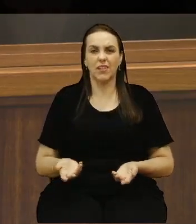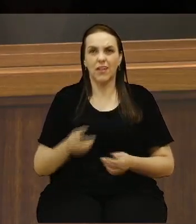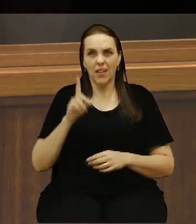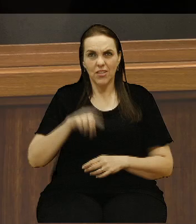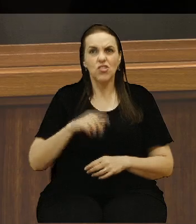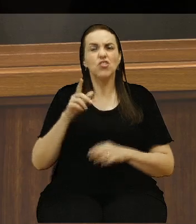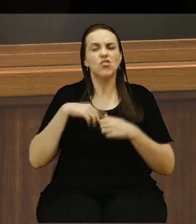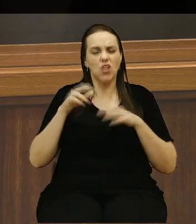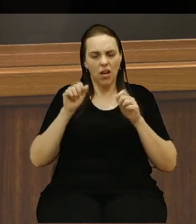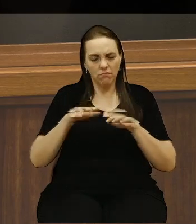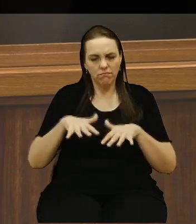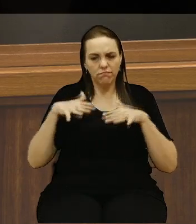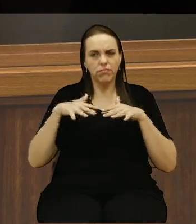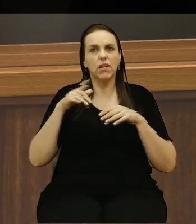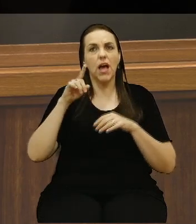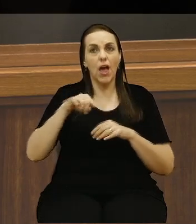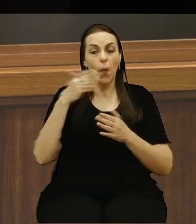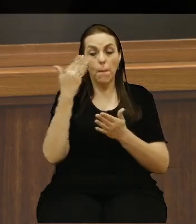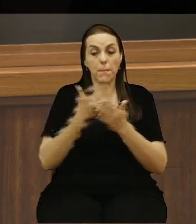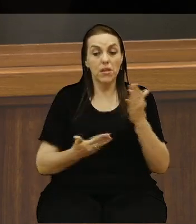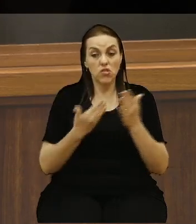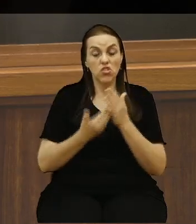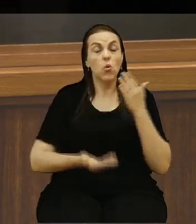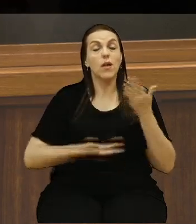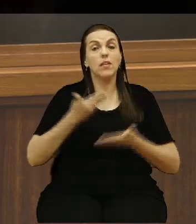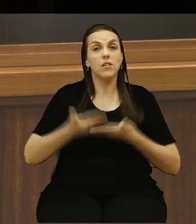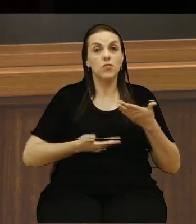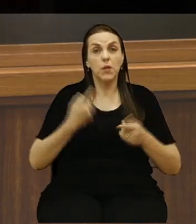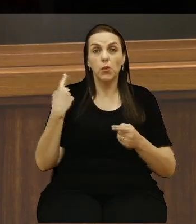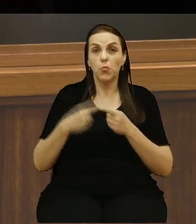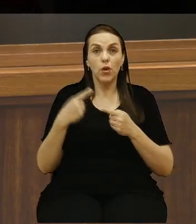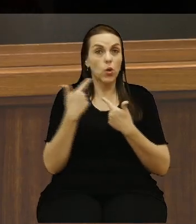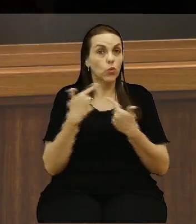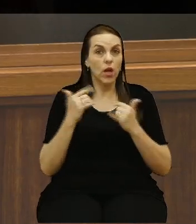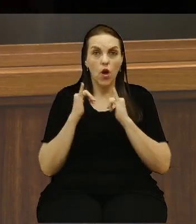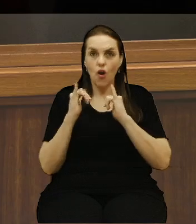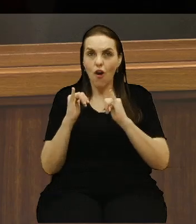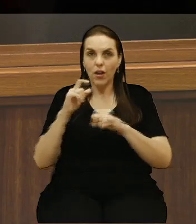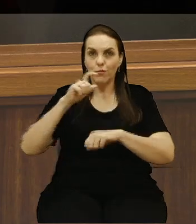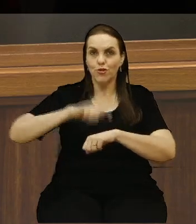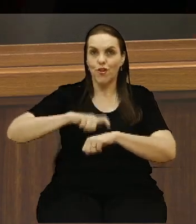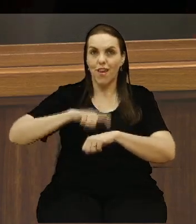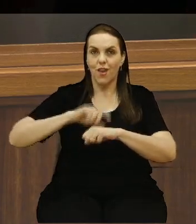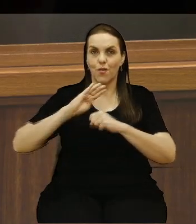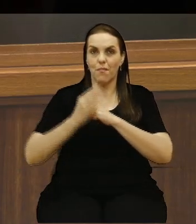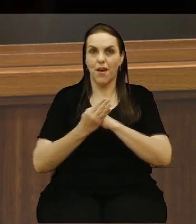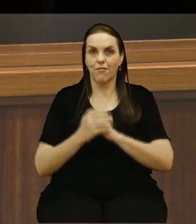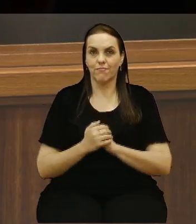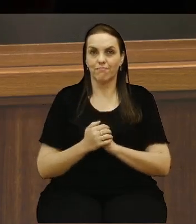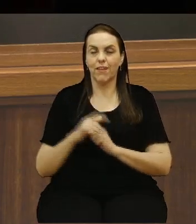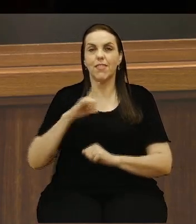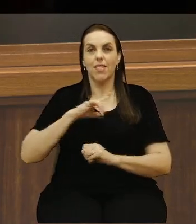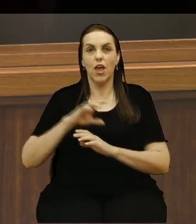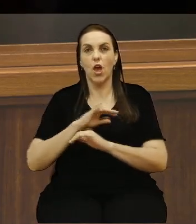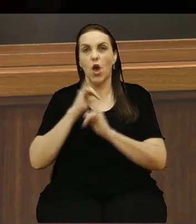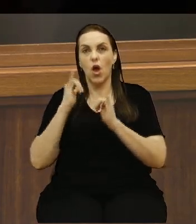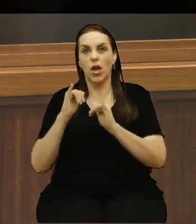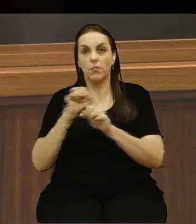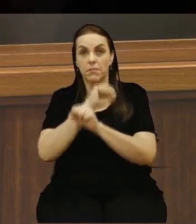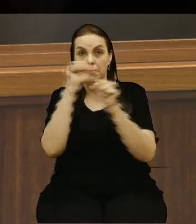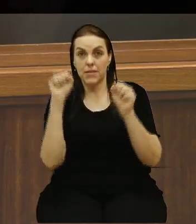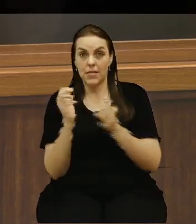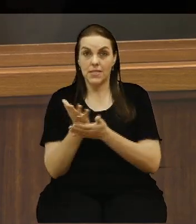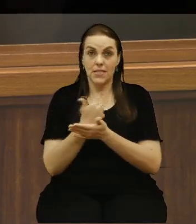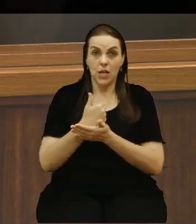eu perdi a minha consulta porque não tem ônibus naquele horário no meu bairro, só tem ônibus de manhã cedo e às 5